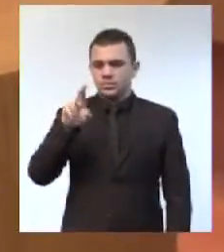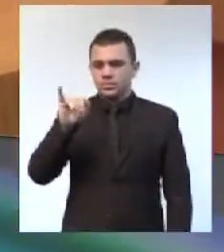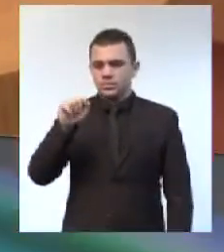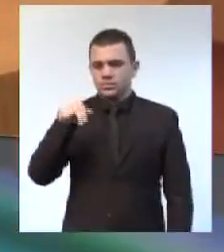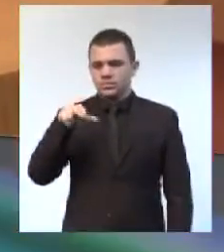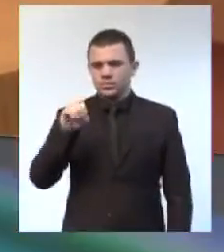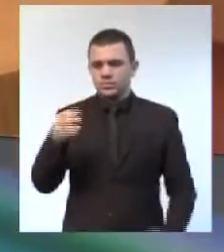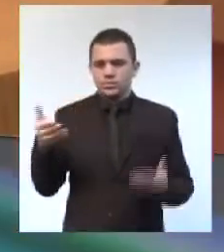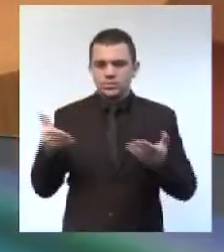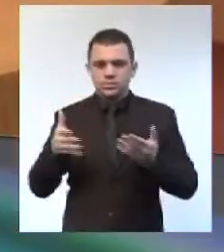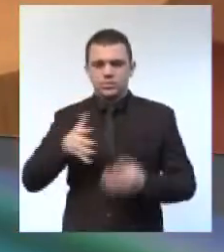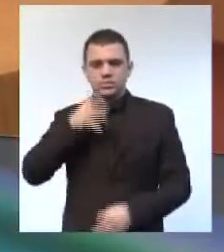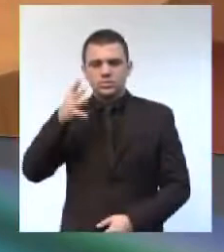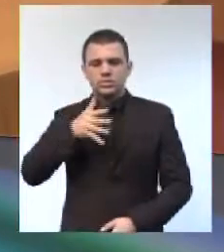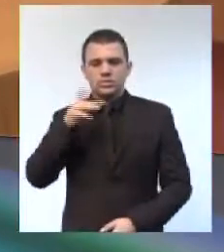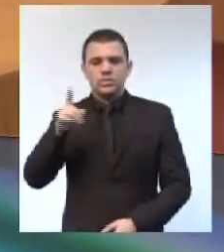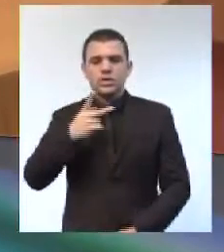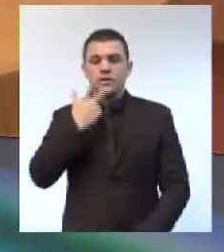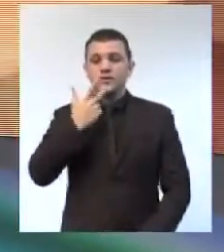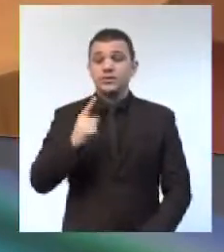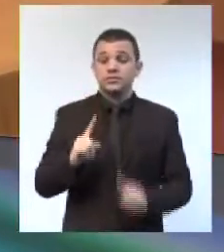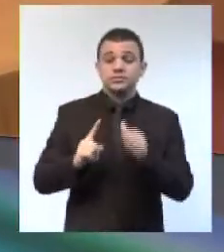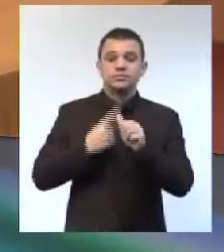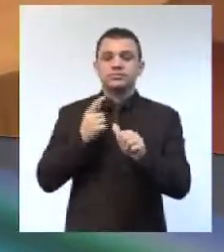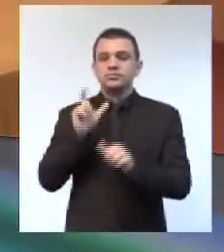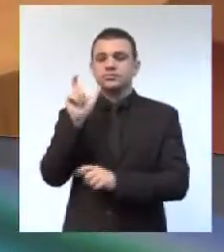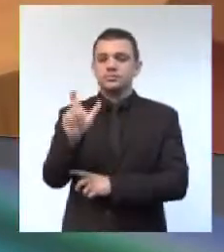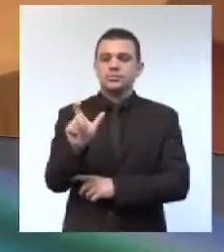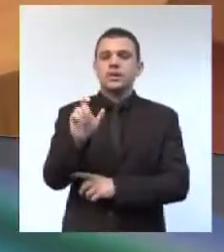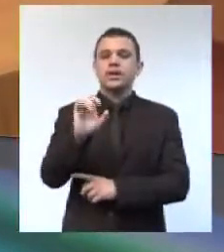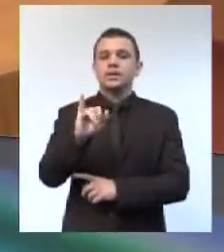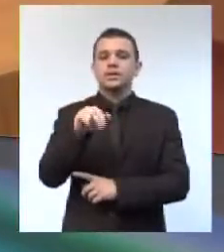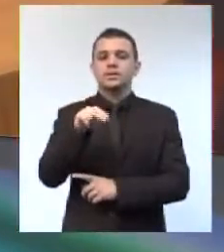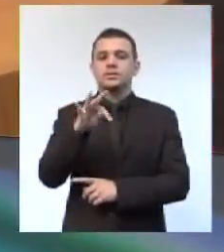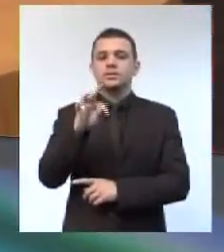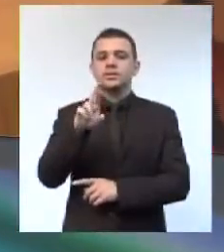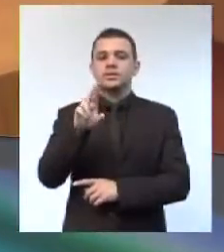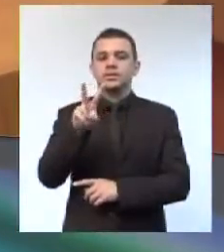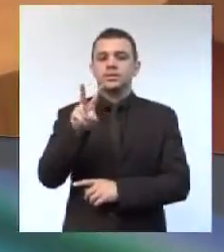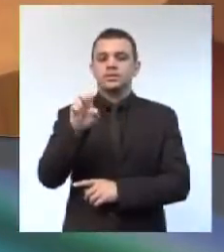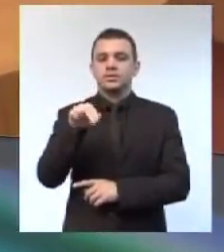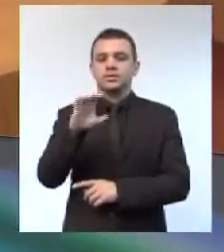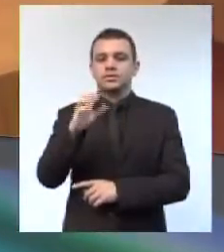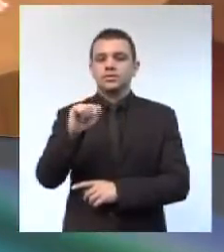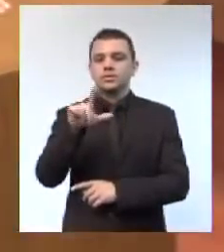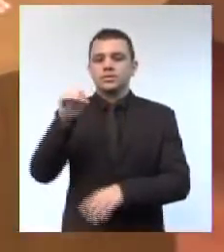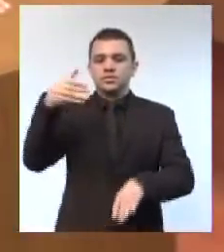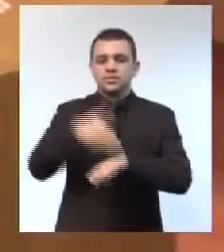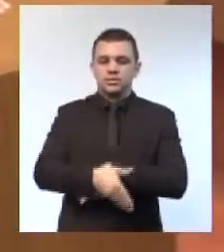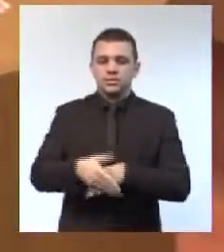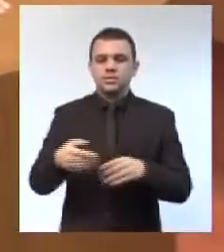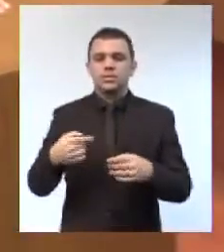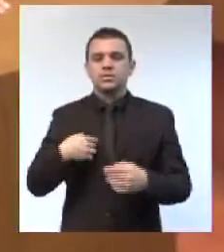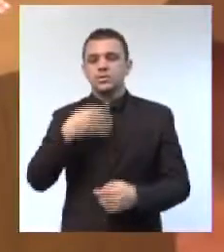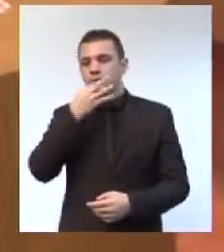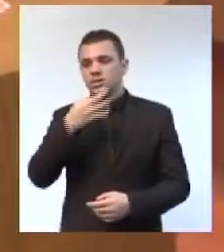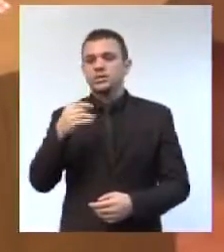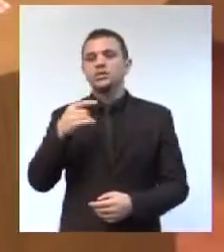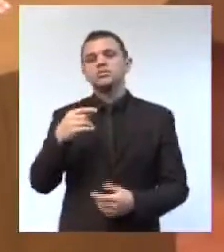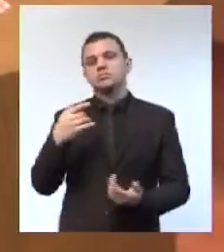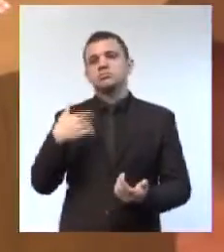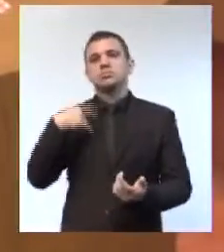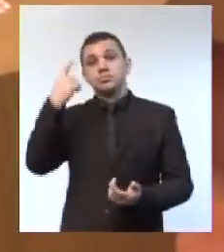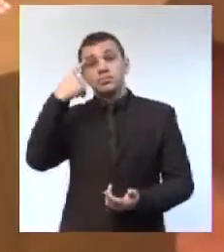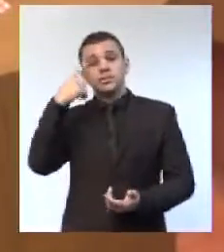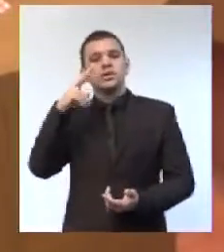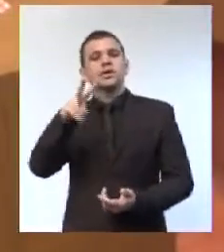pronunciou a primeira palavra que foi intervenção, eu confesso que imagino que ele iria explicar que o que ele tinha solicitado no